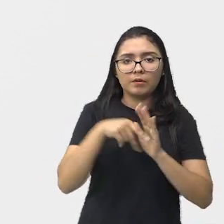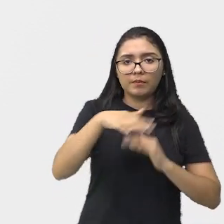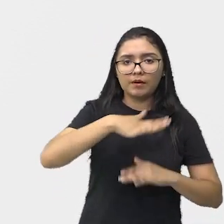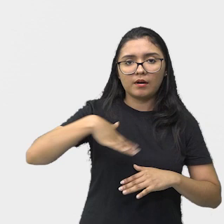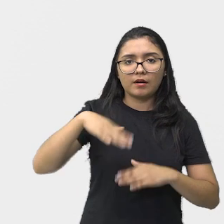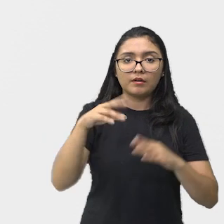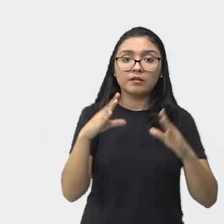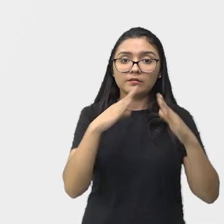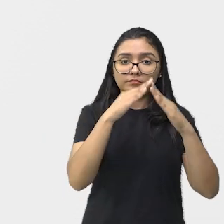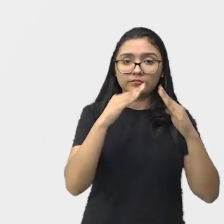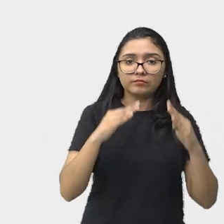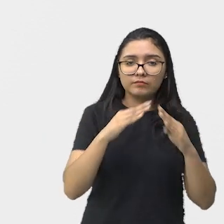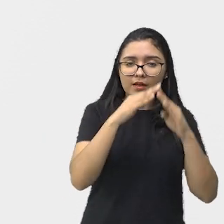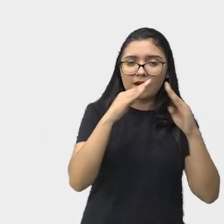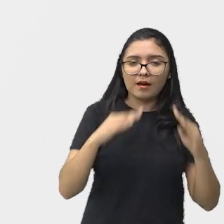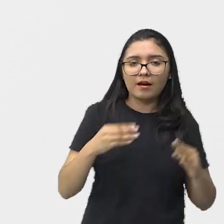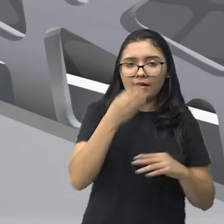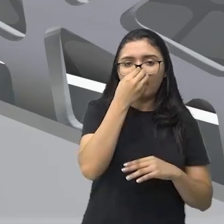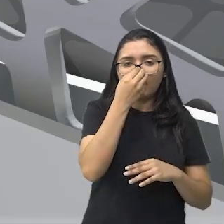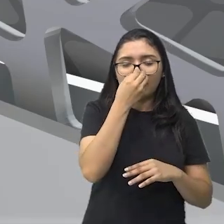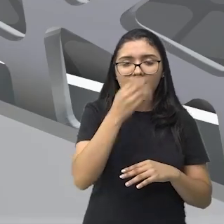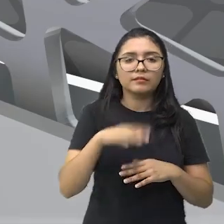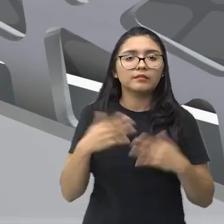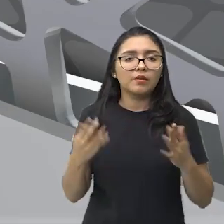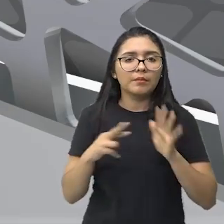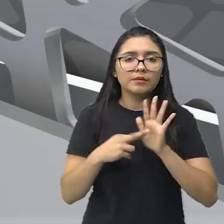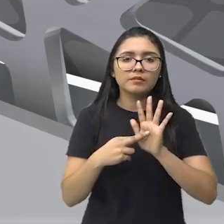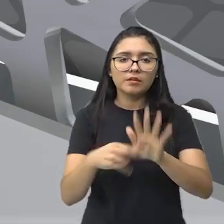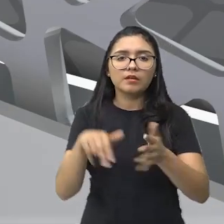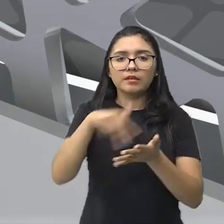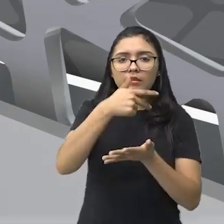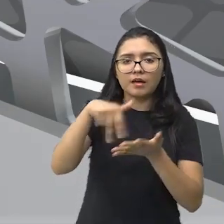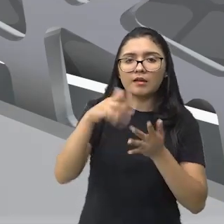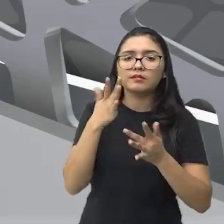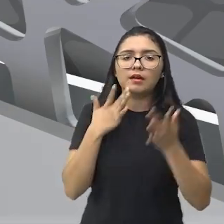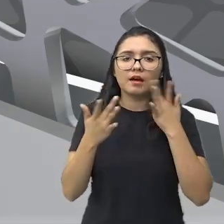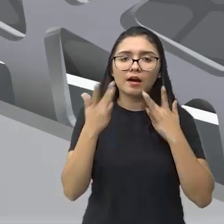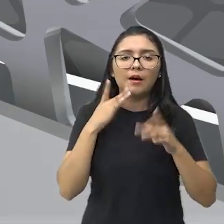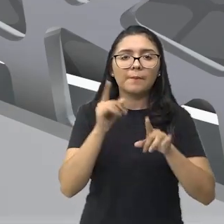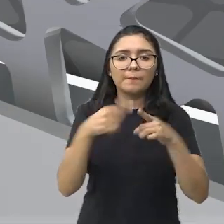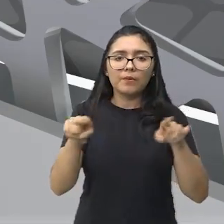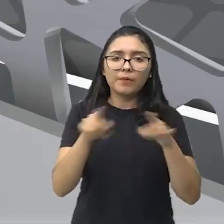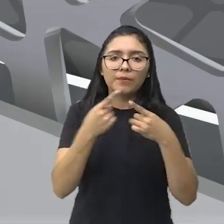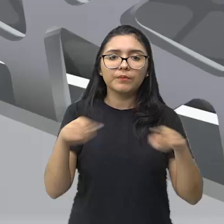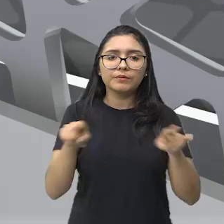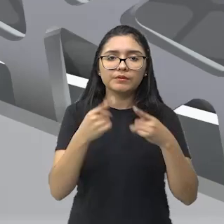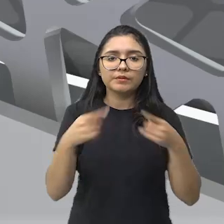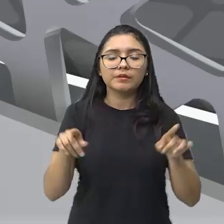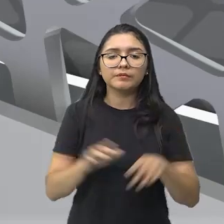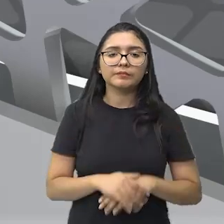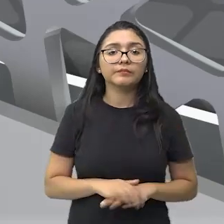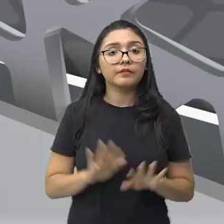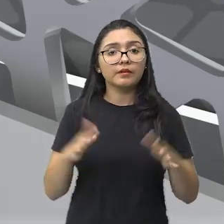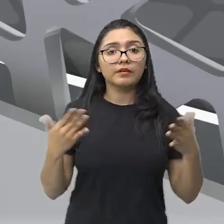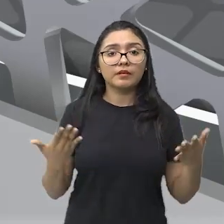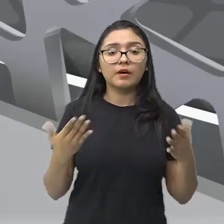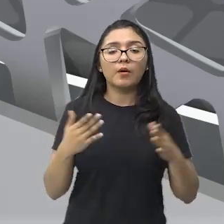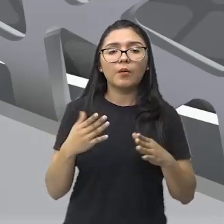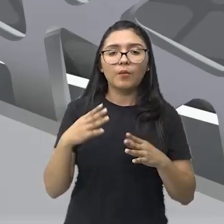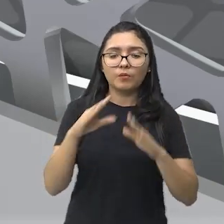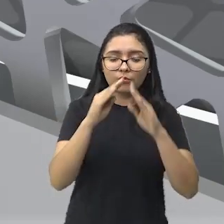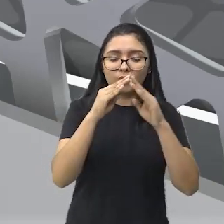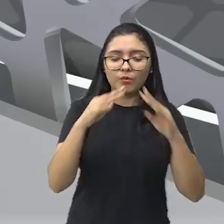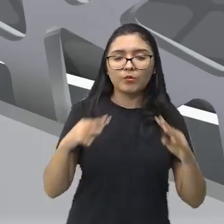que envolve toda a questão da dança, da representação, da teatralidade, da música. Então, o circo, vamos dizer,